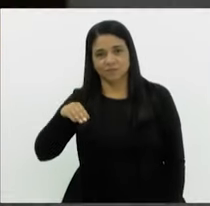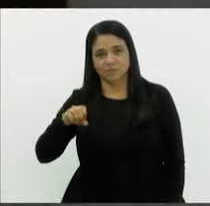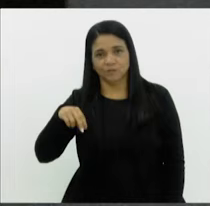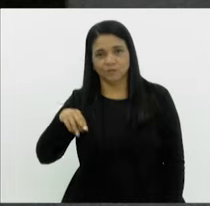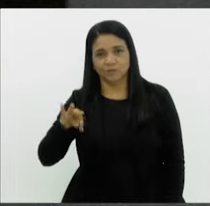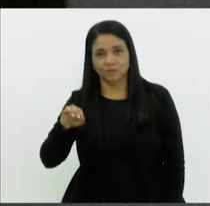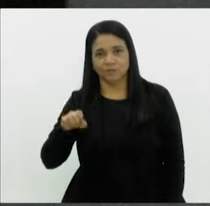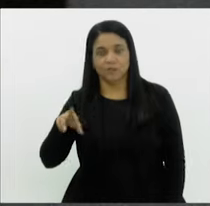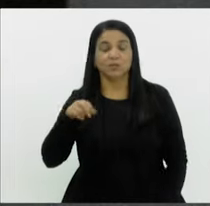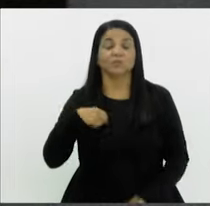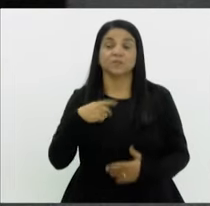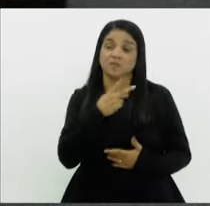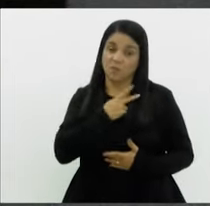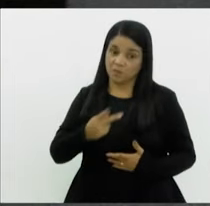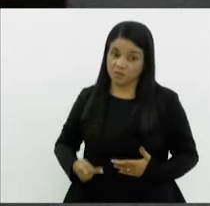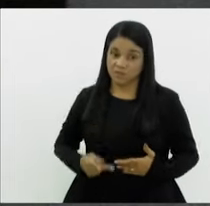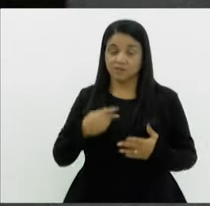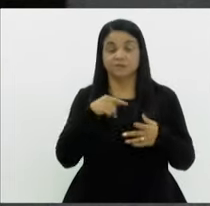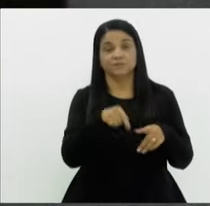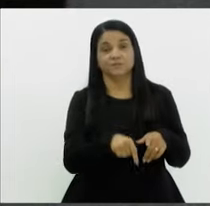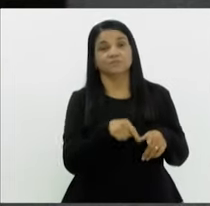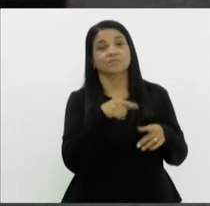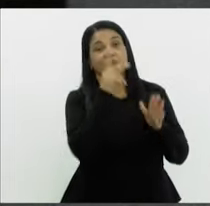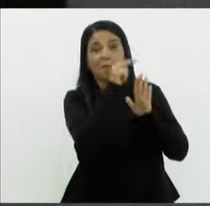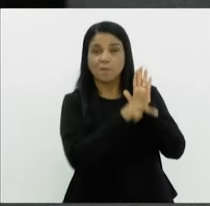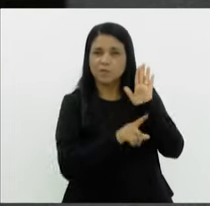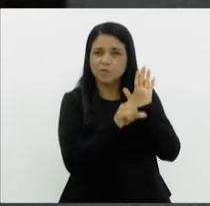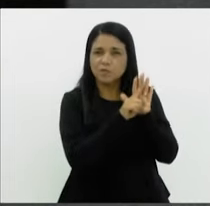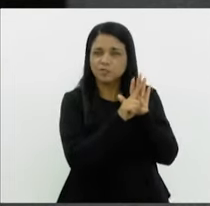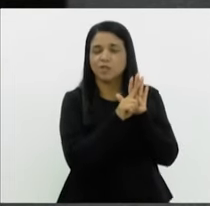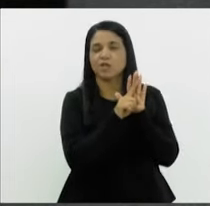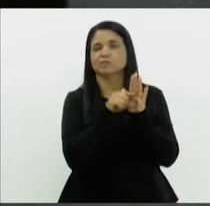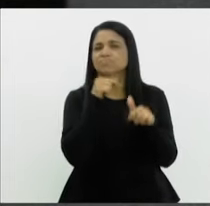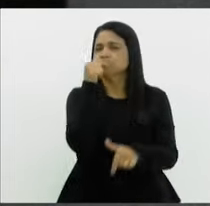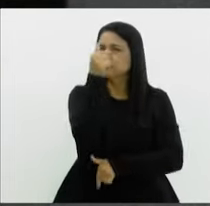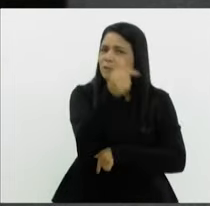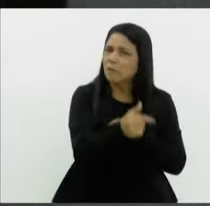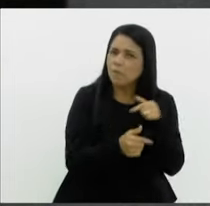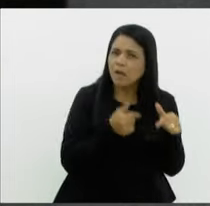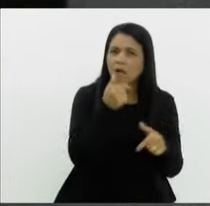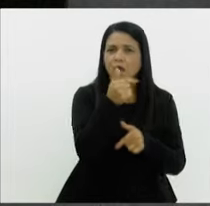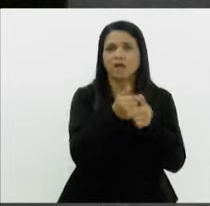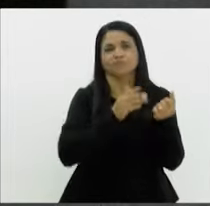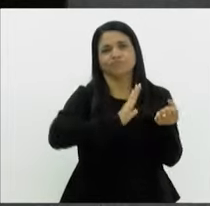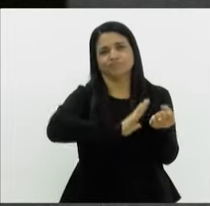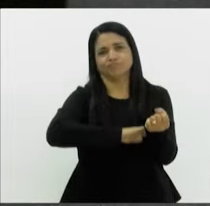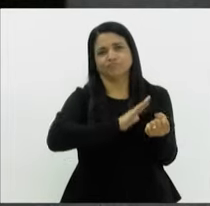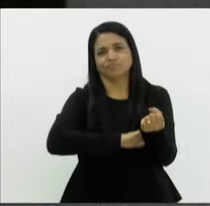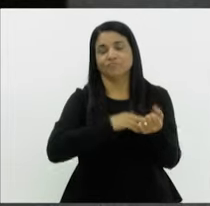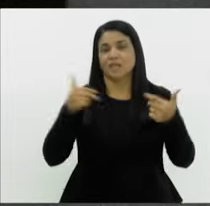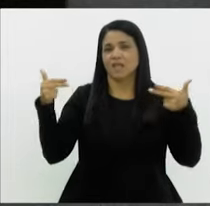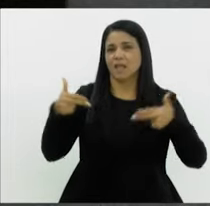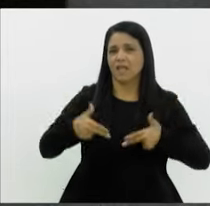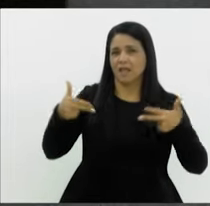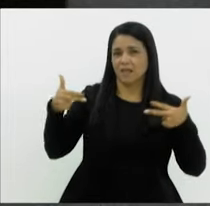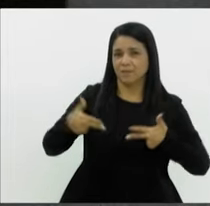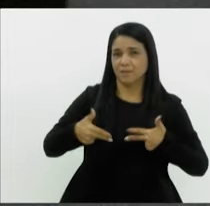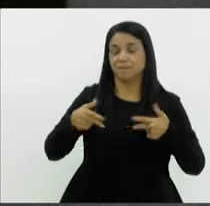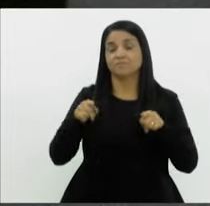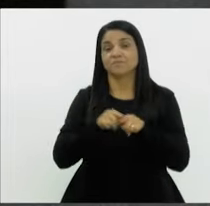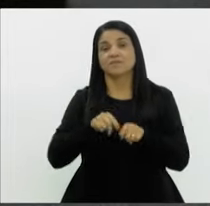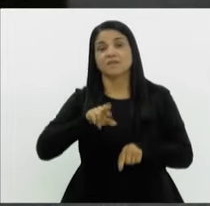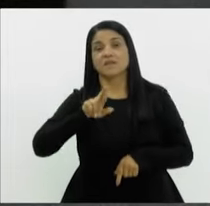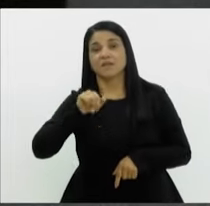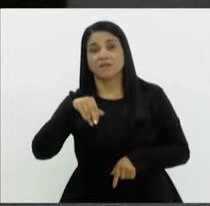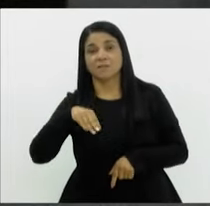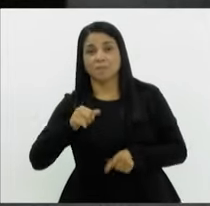esse é um projeto oriundo de um trabalho incansável que fazemos aqui no Parlamento em defesa